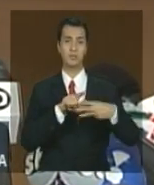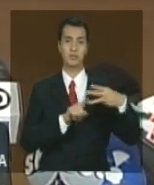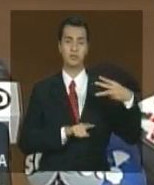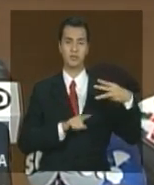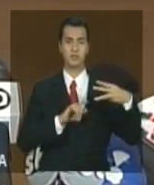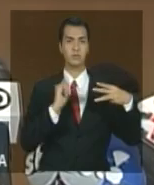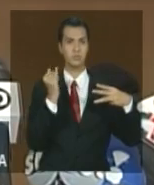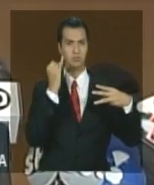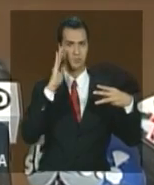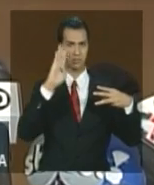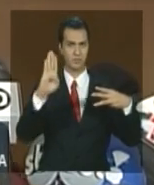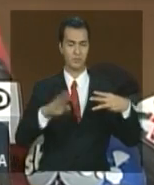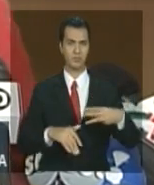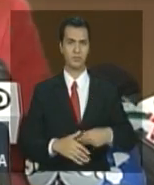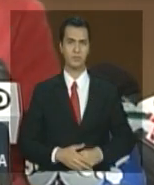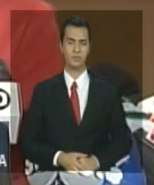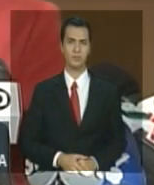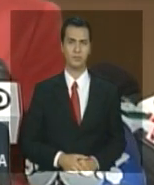três fatores.